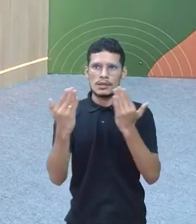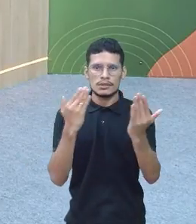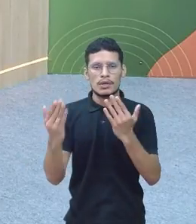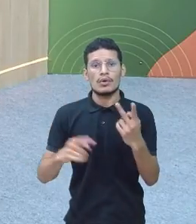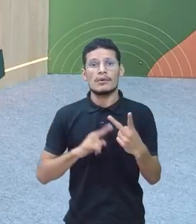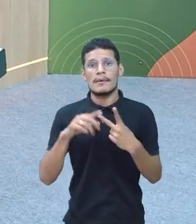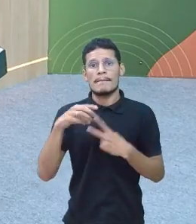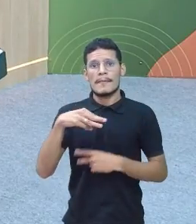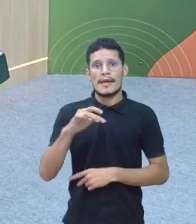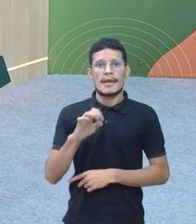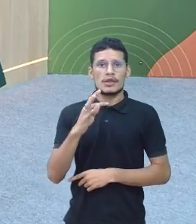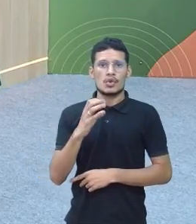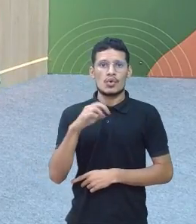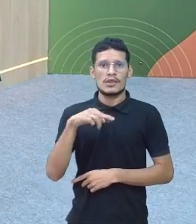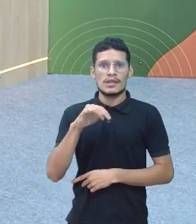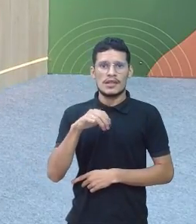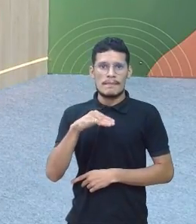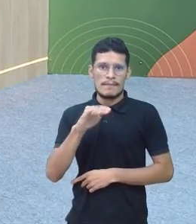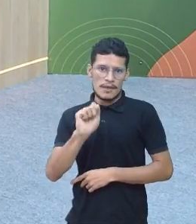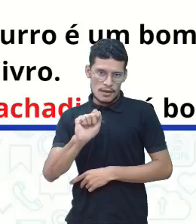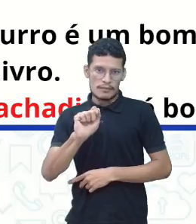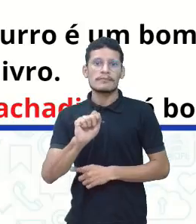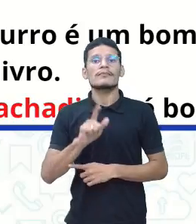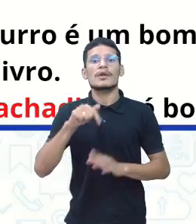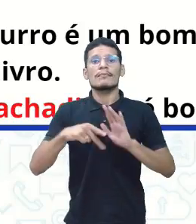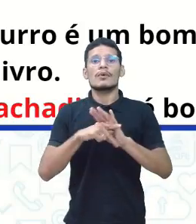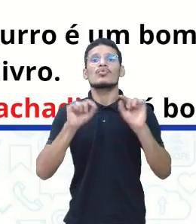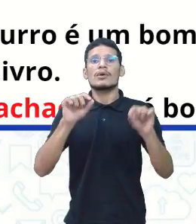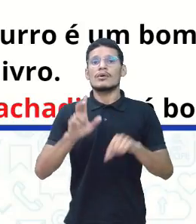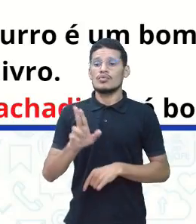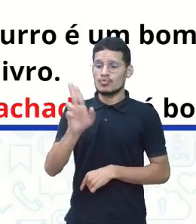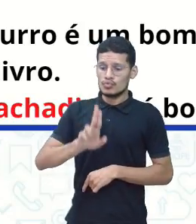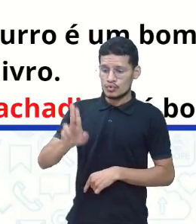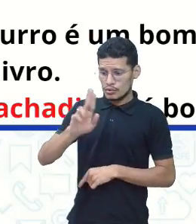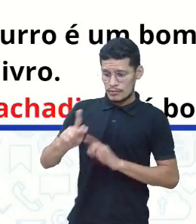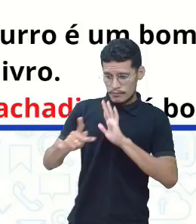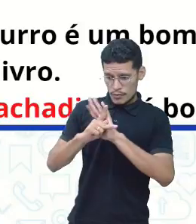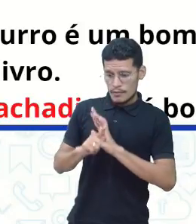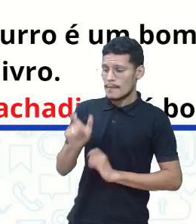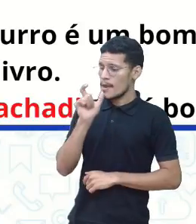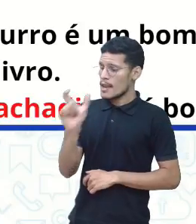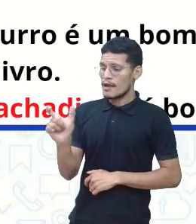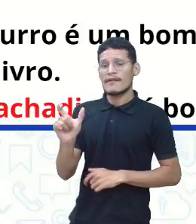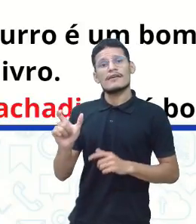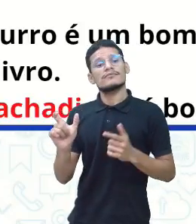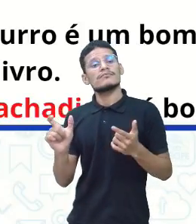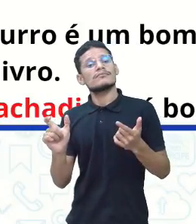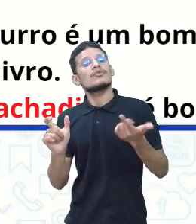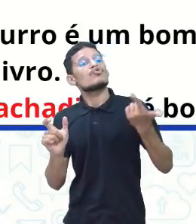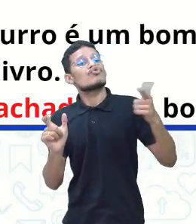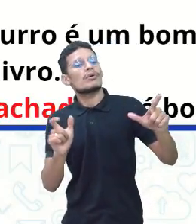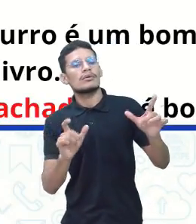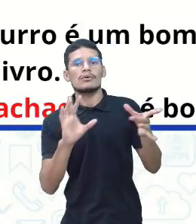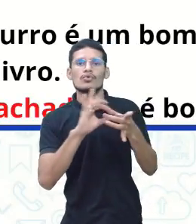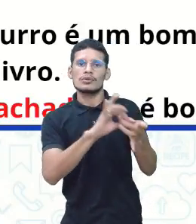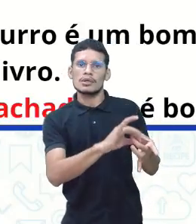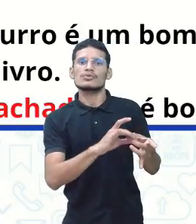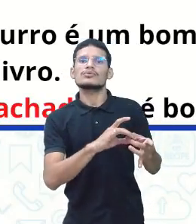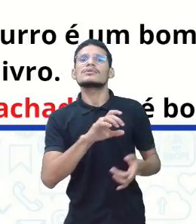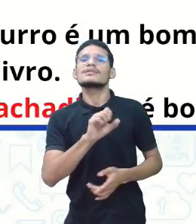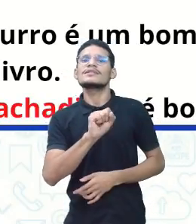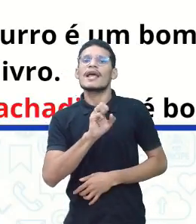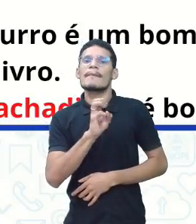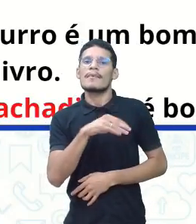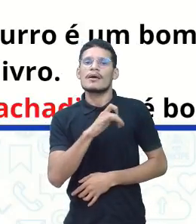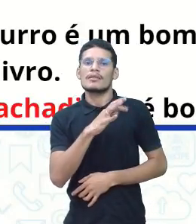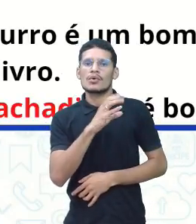O segundo ponto é a metonímia, que é o uso de palavras fora de seu contexto semântico. O que é isso, Viviane? Isso significa fora do